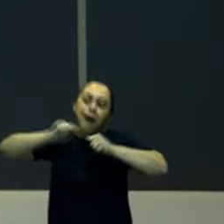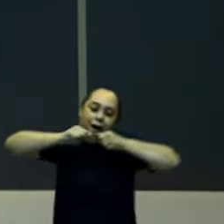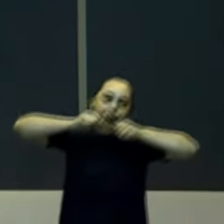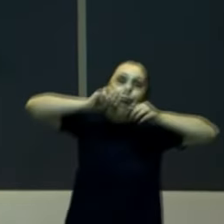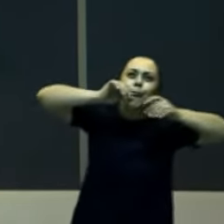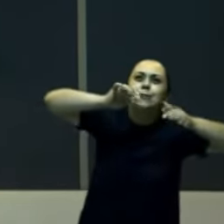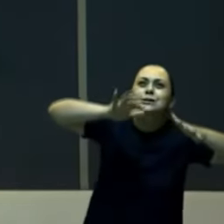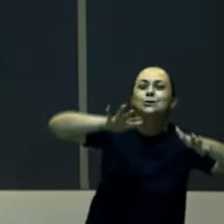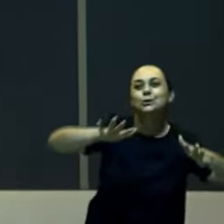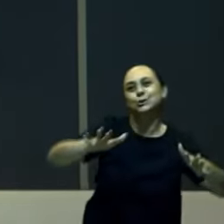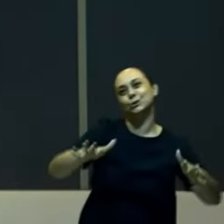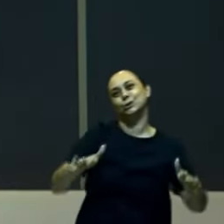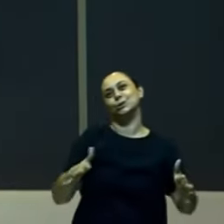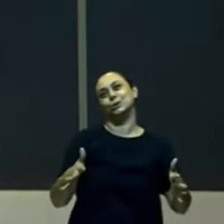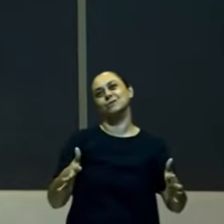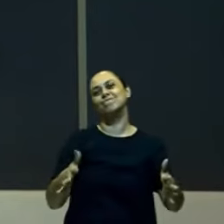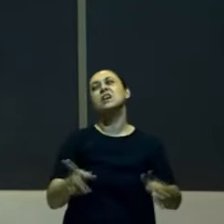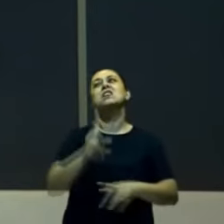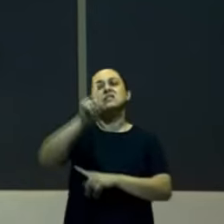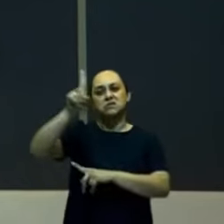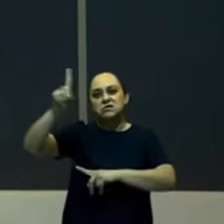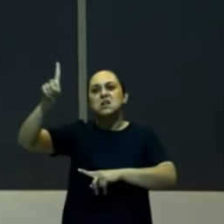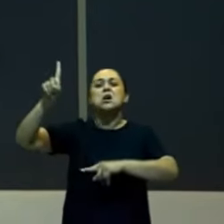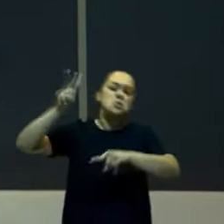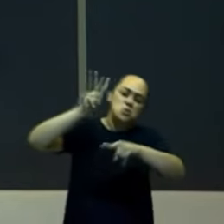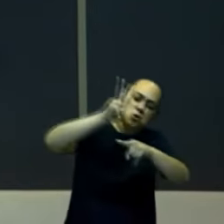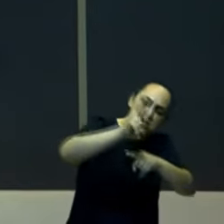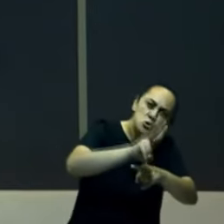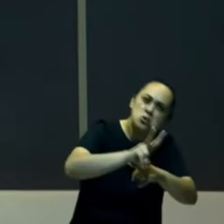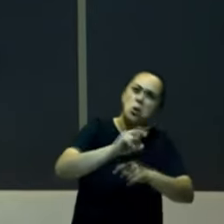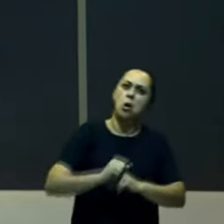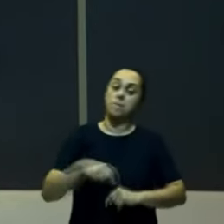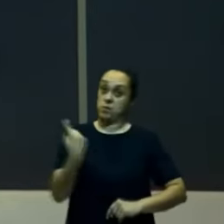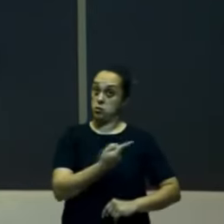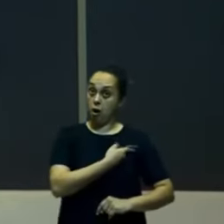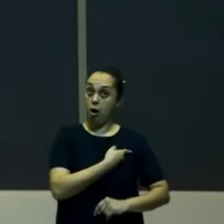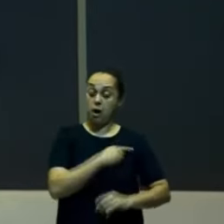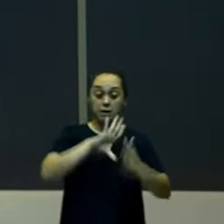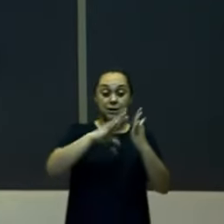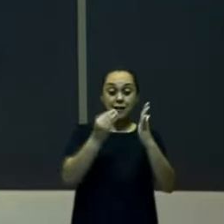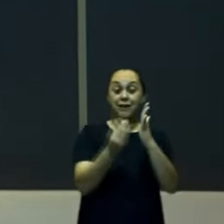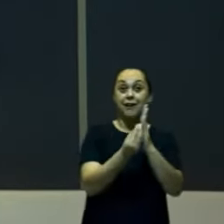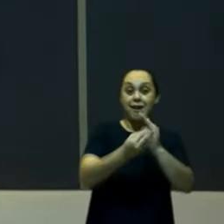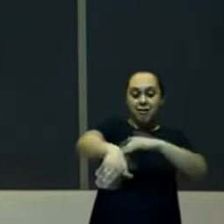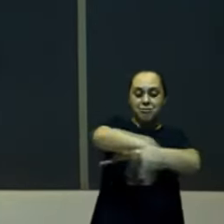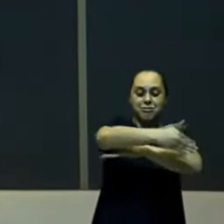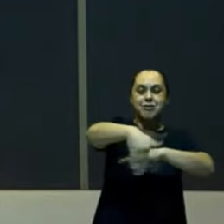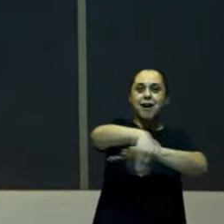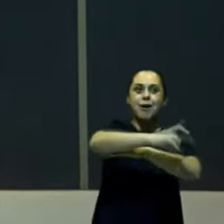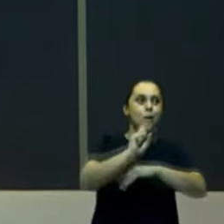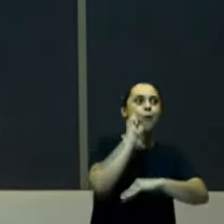aquilo naquela época para essa igreja. Nós congregávamos ali na rua São Paulo. Esses dias um irmão fez